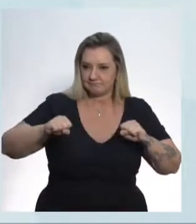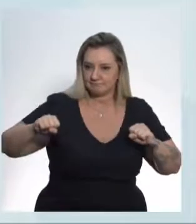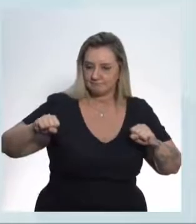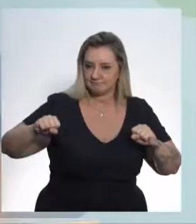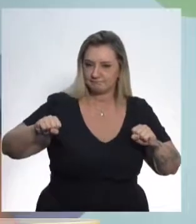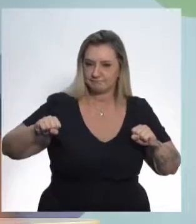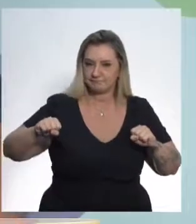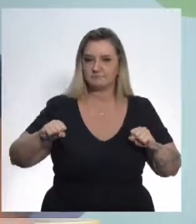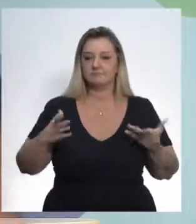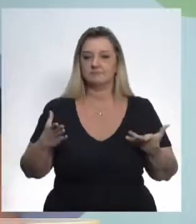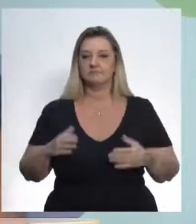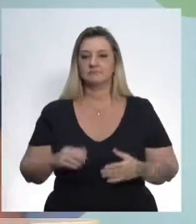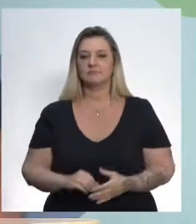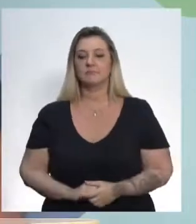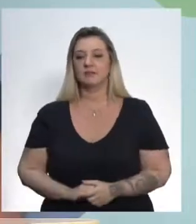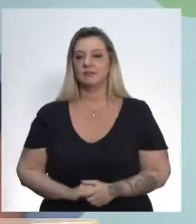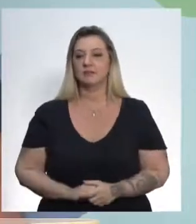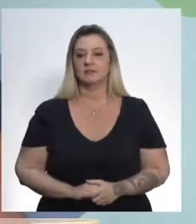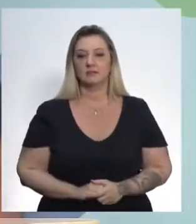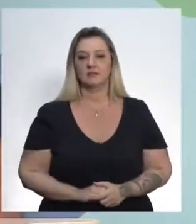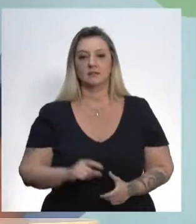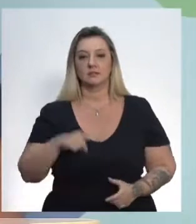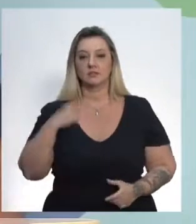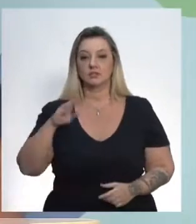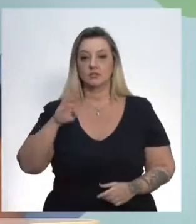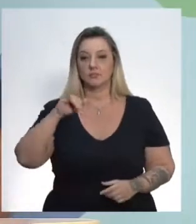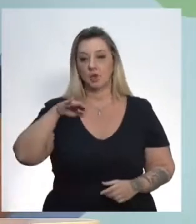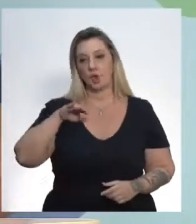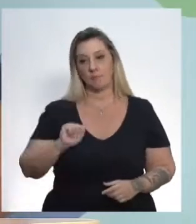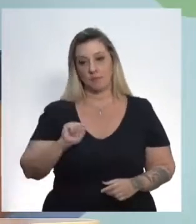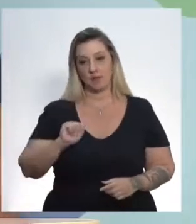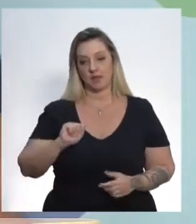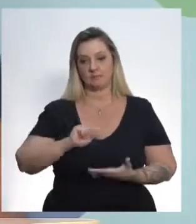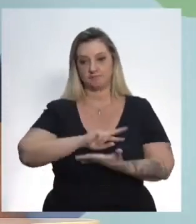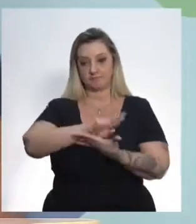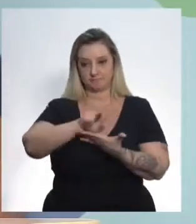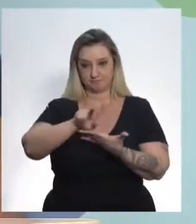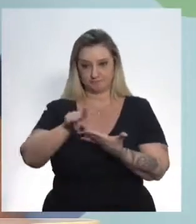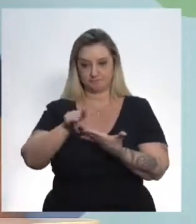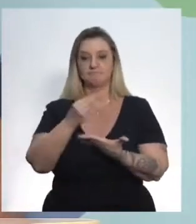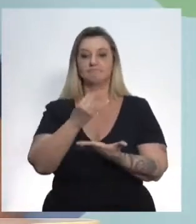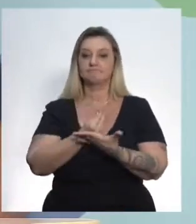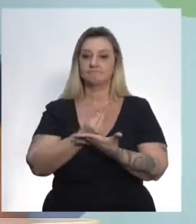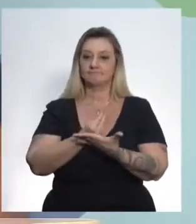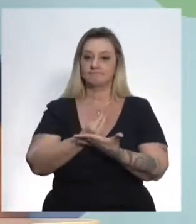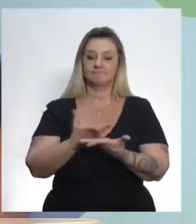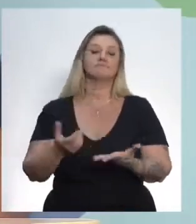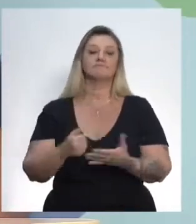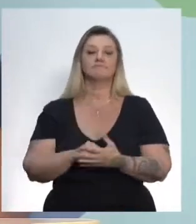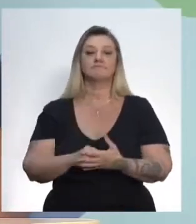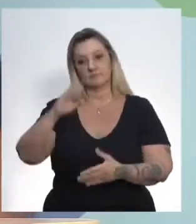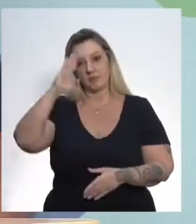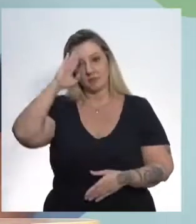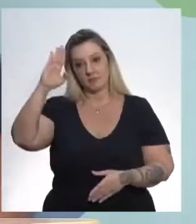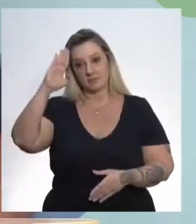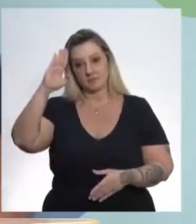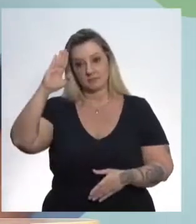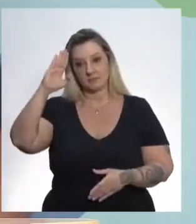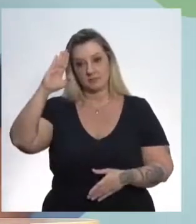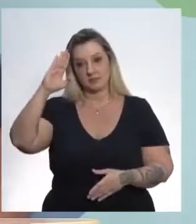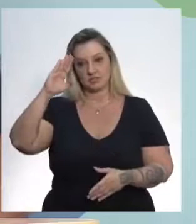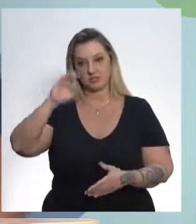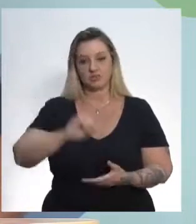aqui que nós temos dos nossos biomas através da biodiversidade e principalmente da questão dos